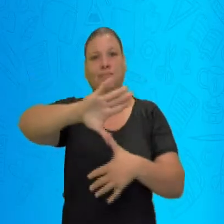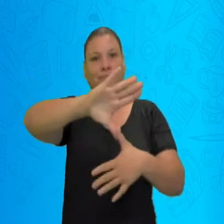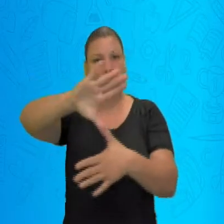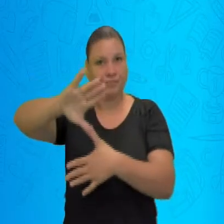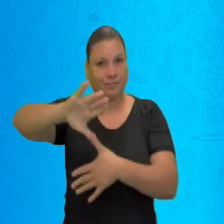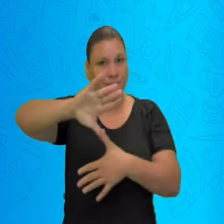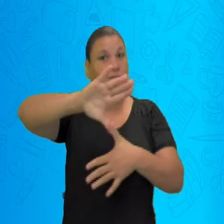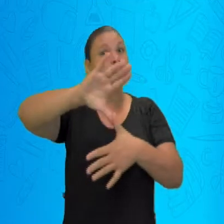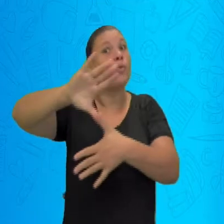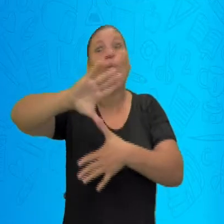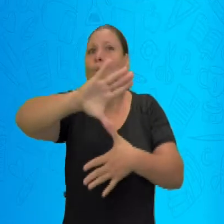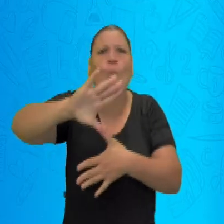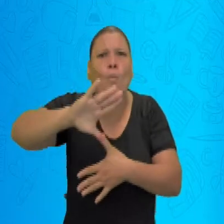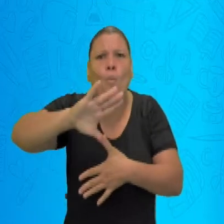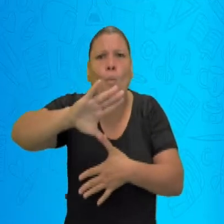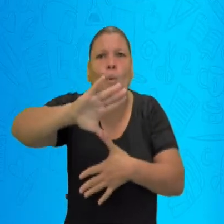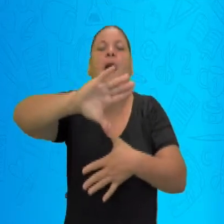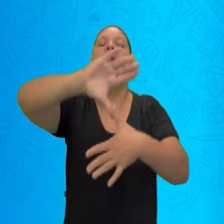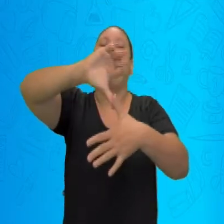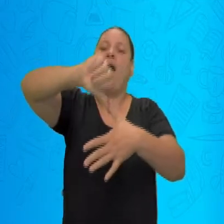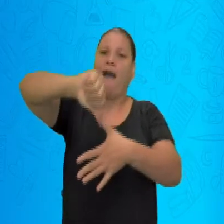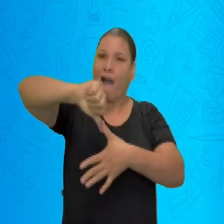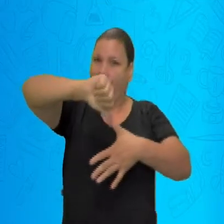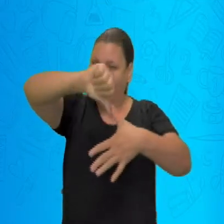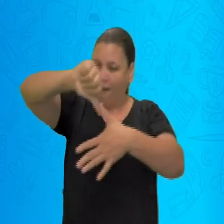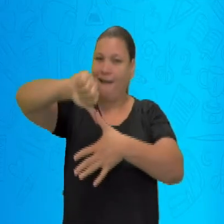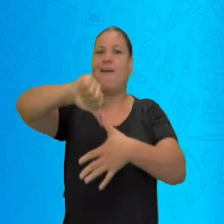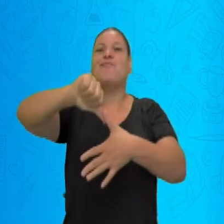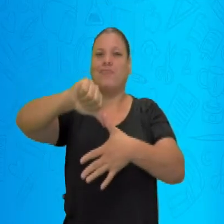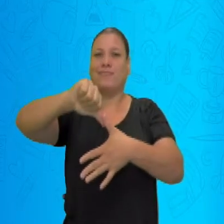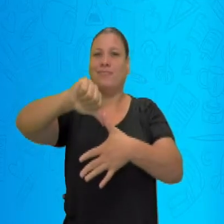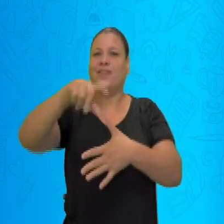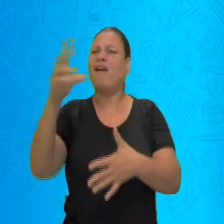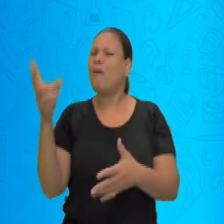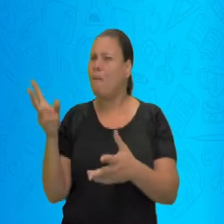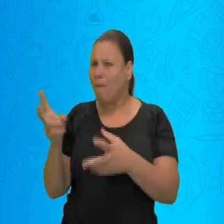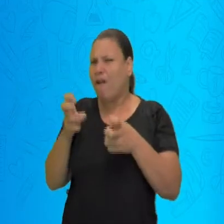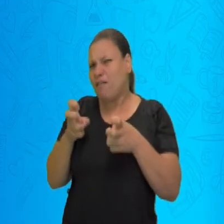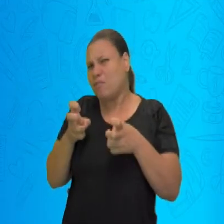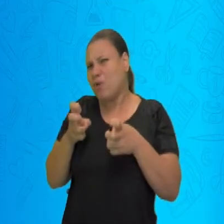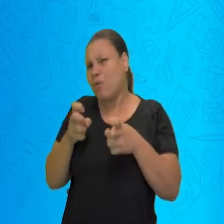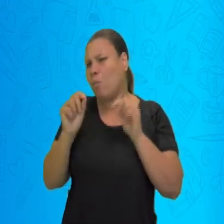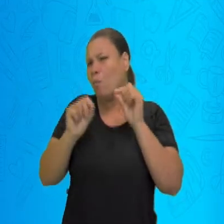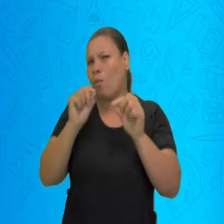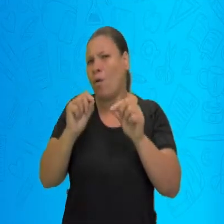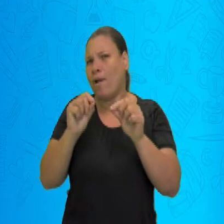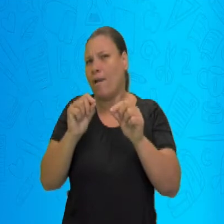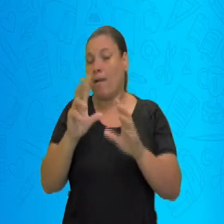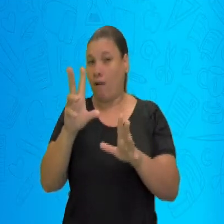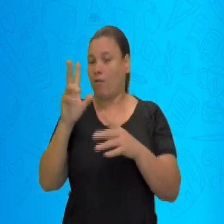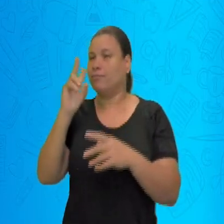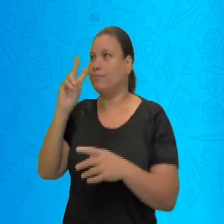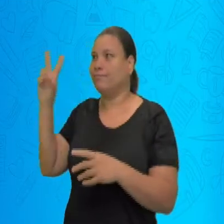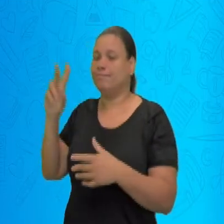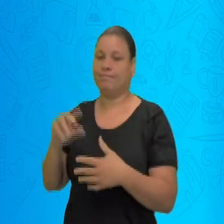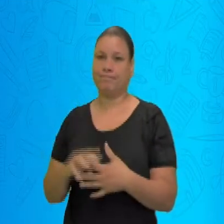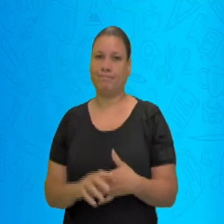ok? Uma outra coisa importante que você deve observar aqui.